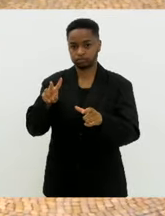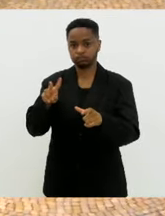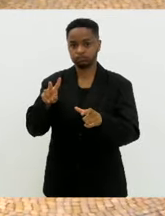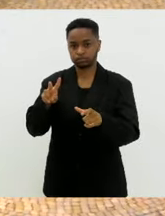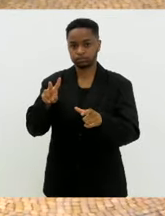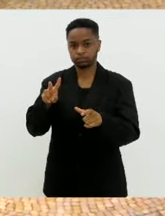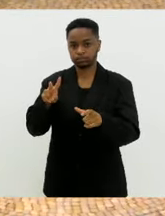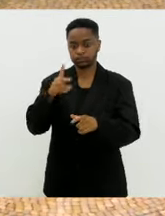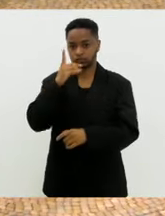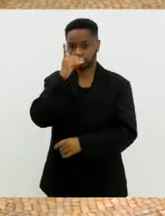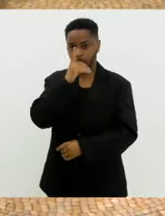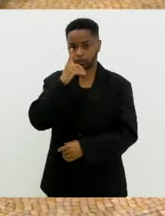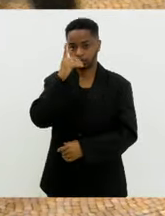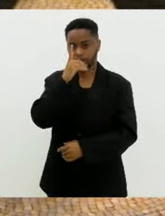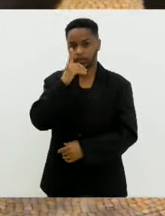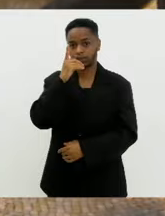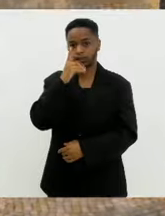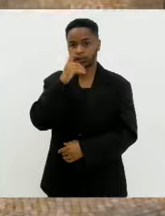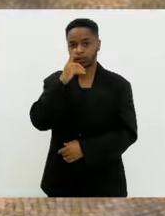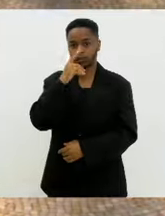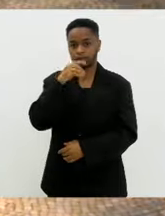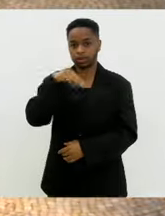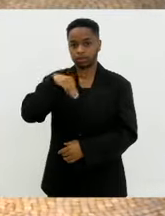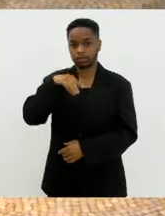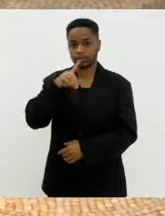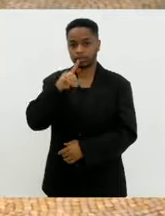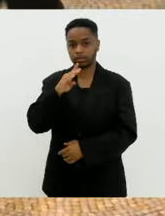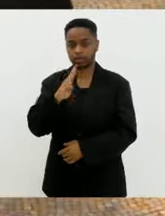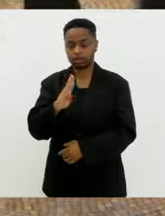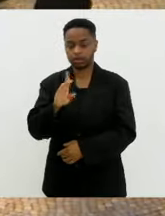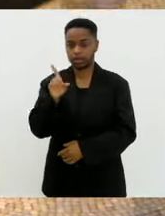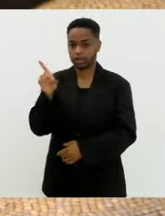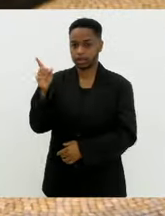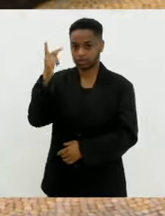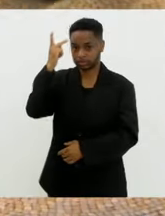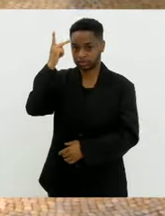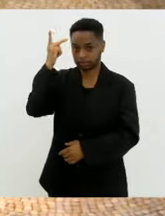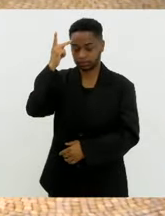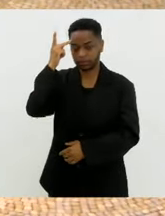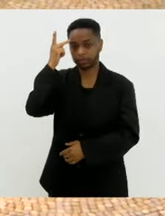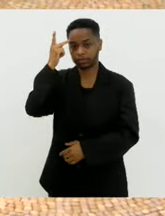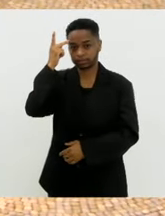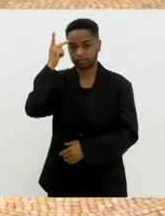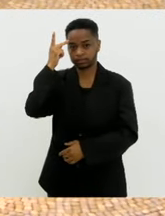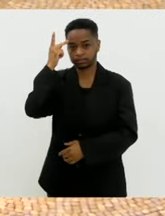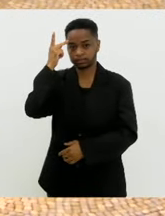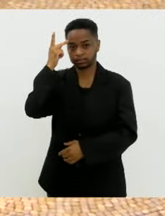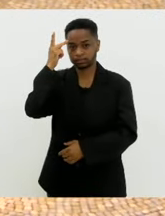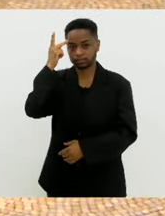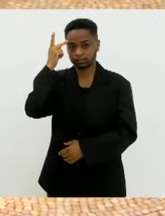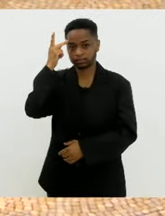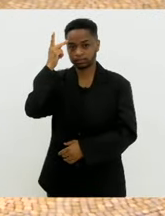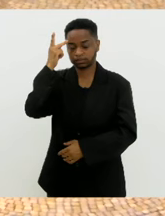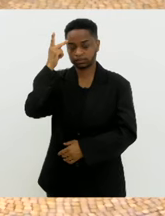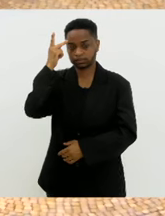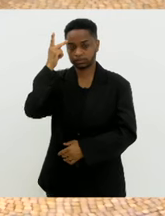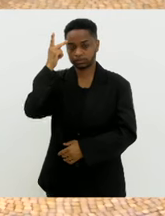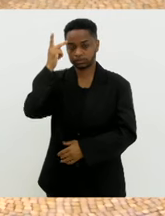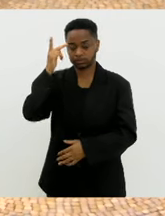Neste domingo, no MDB, lá em São Paulo, a filiação do